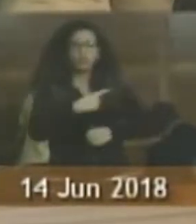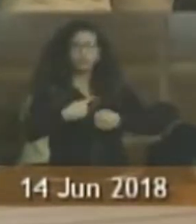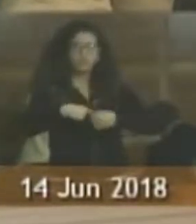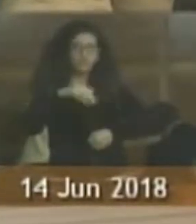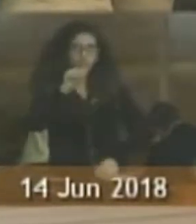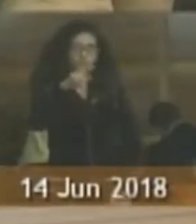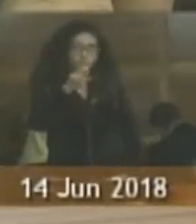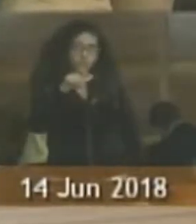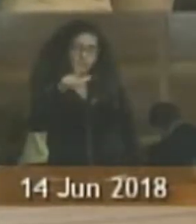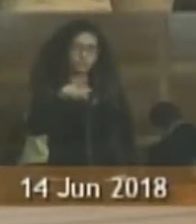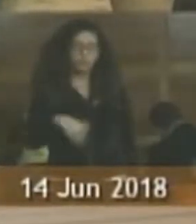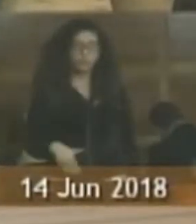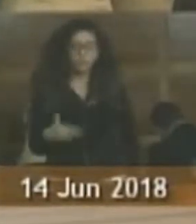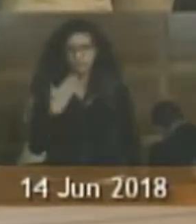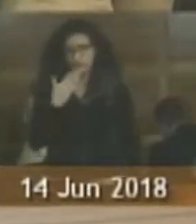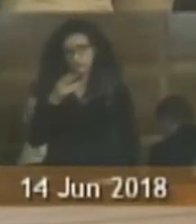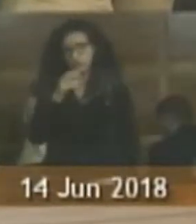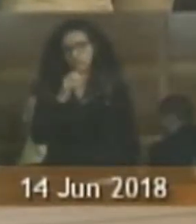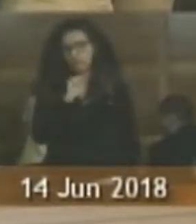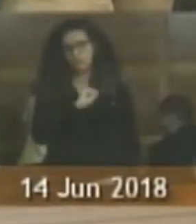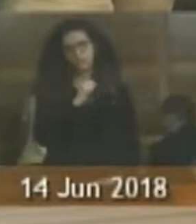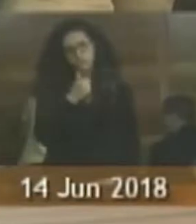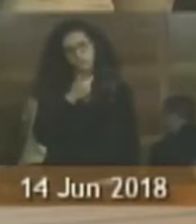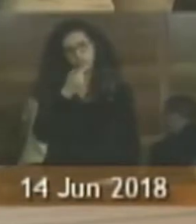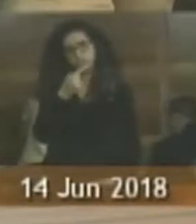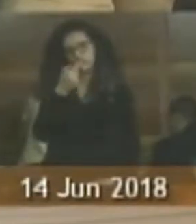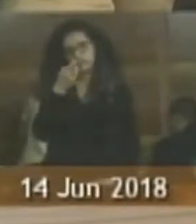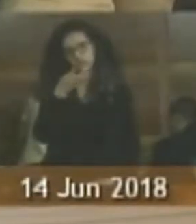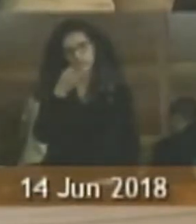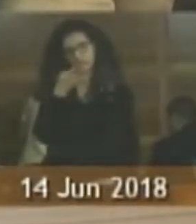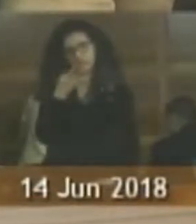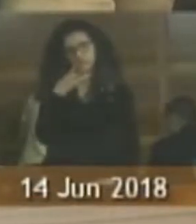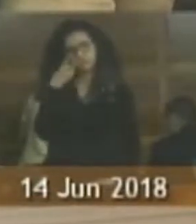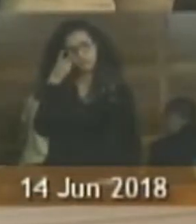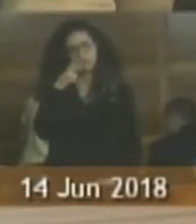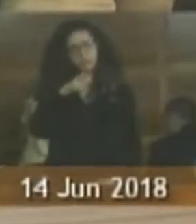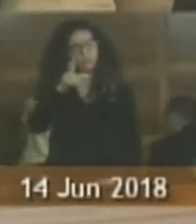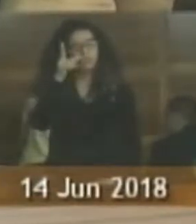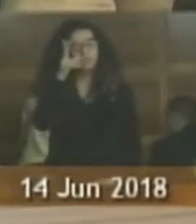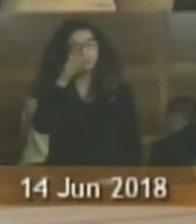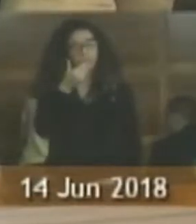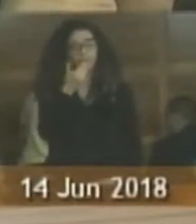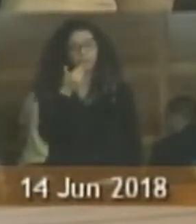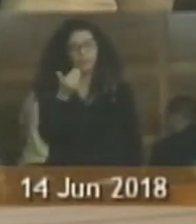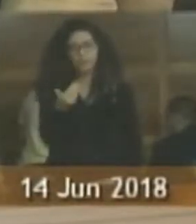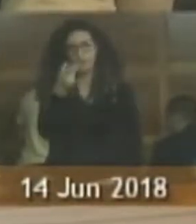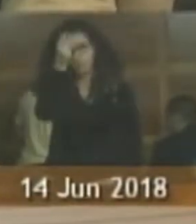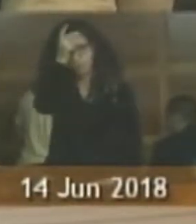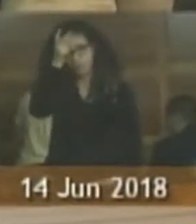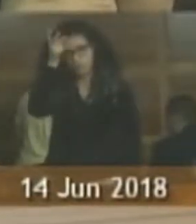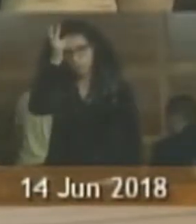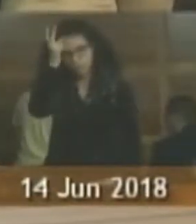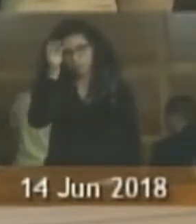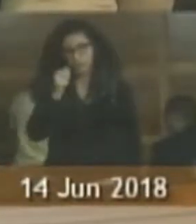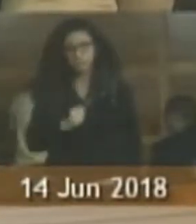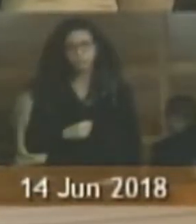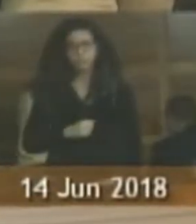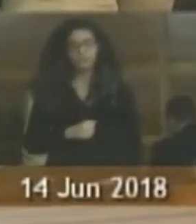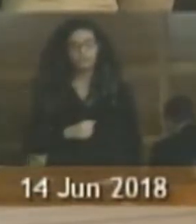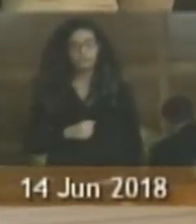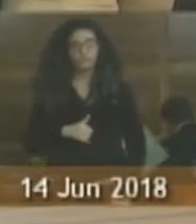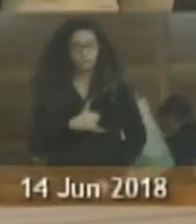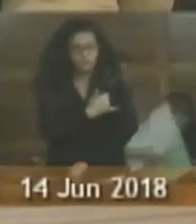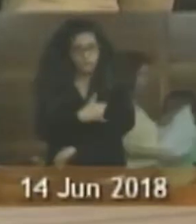Areal. Indicação 1734 de 2018, Luciana Ferreira de Oliveira Valverde, indicando ao prefeito municipal